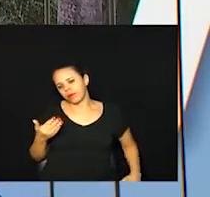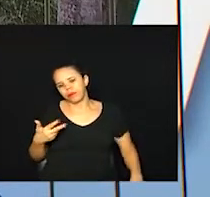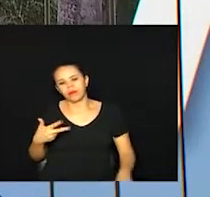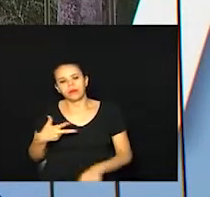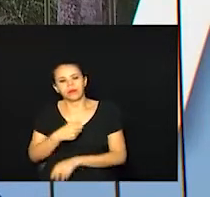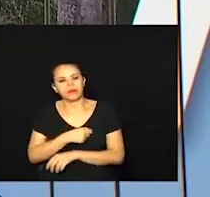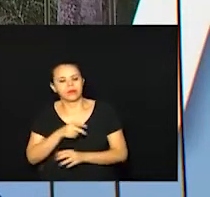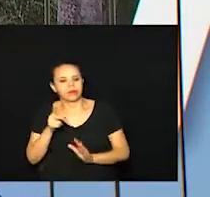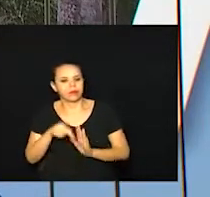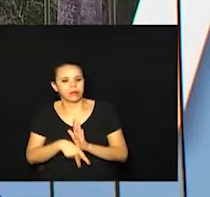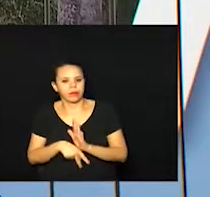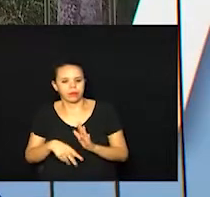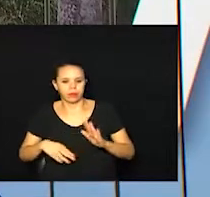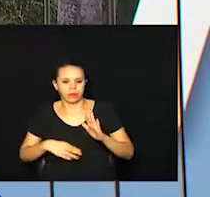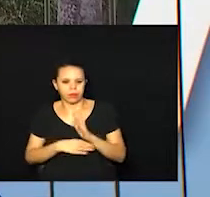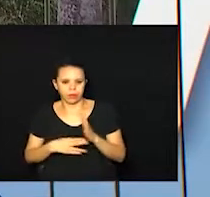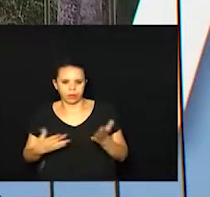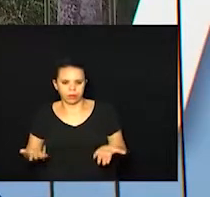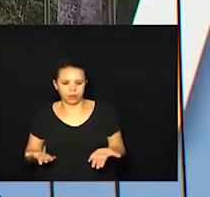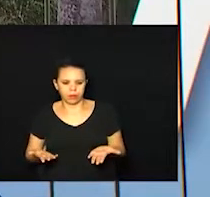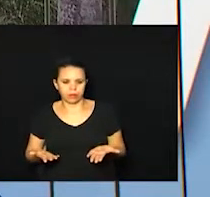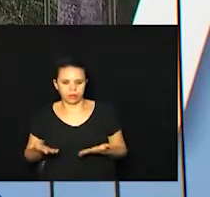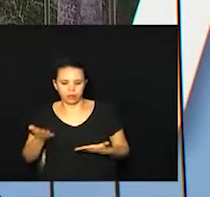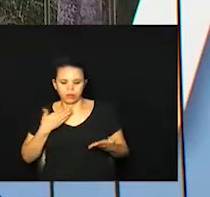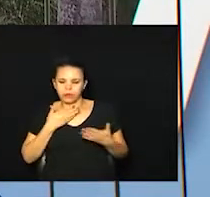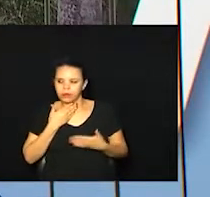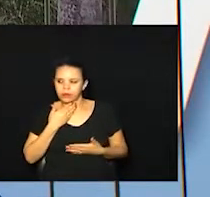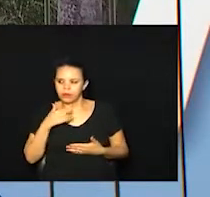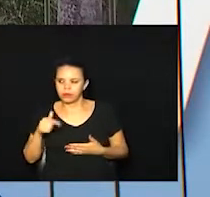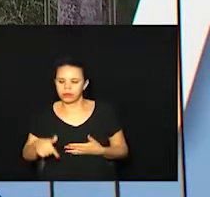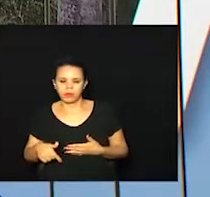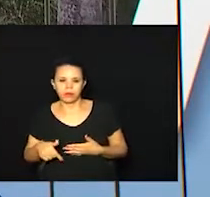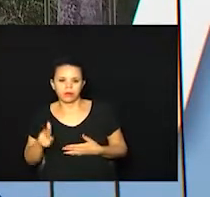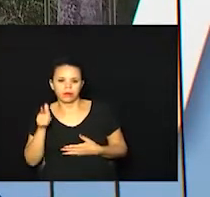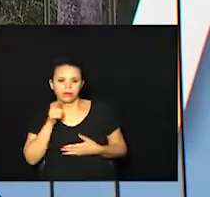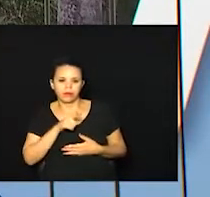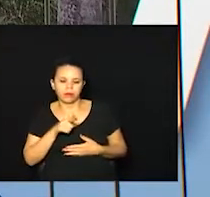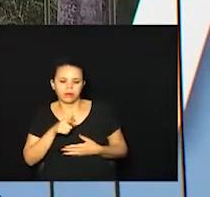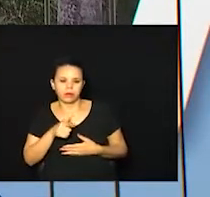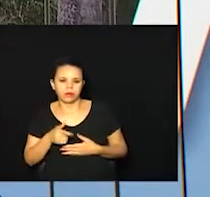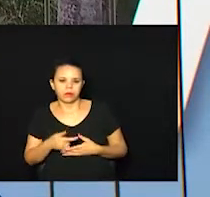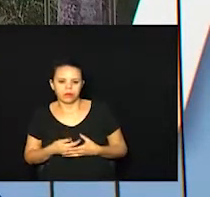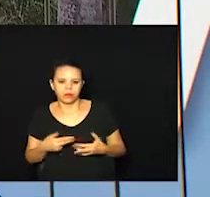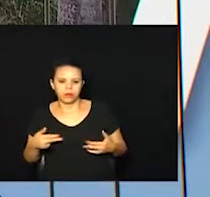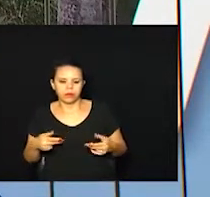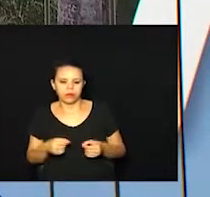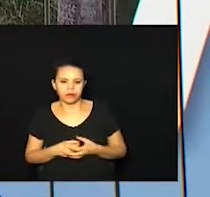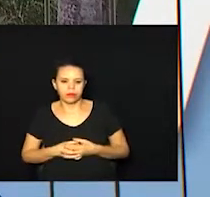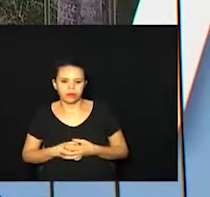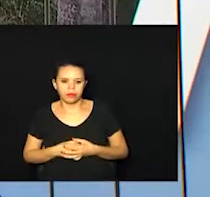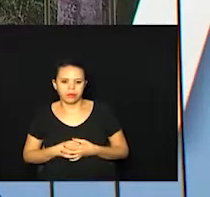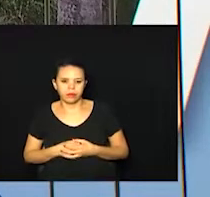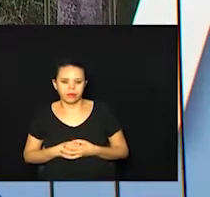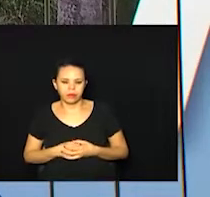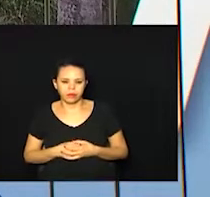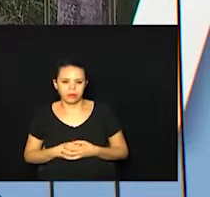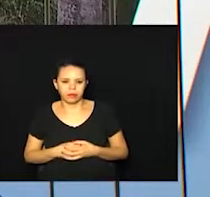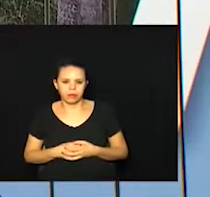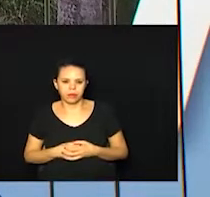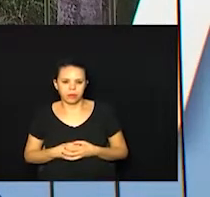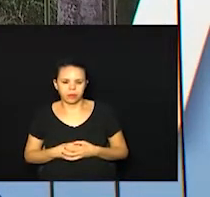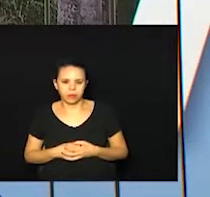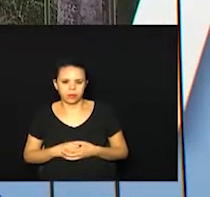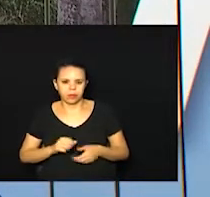passaporte, projetos aqui na casa, debates nessa casa, que ganharam contornos assim dramáticos, um caso